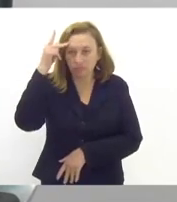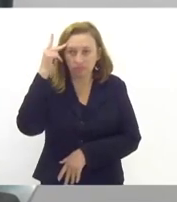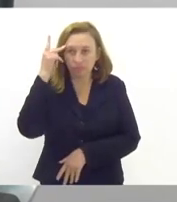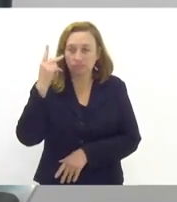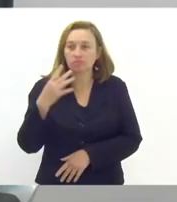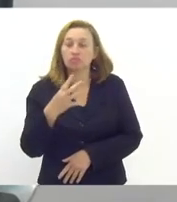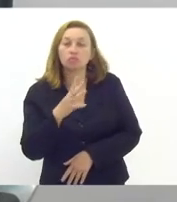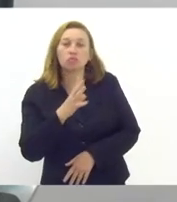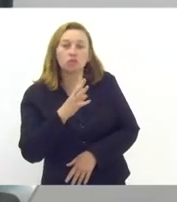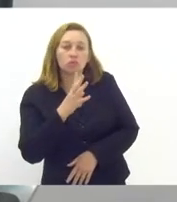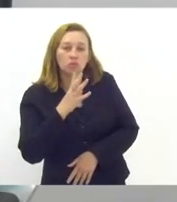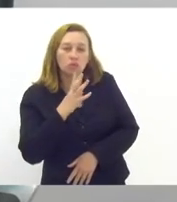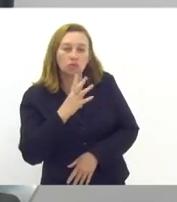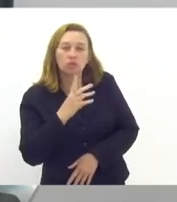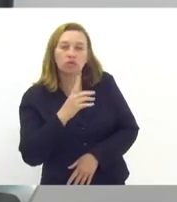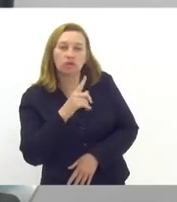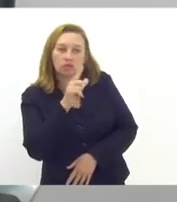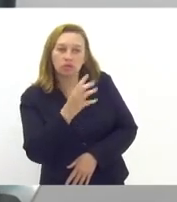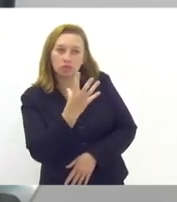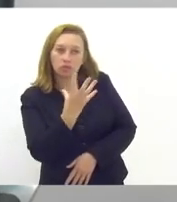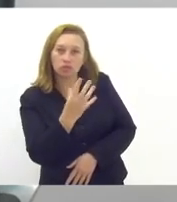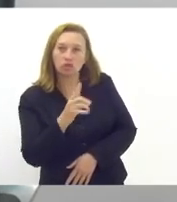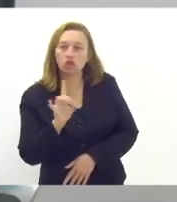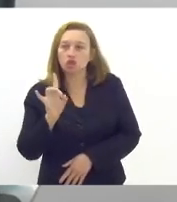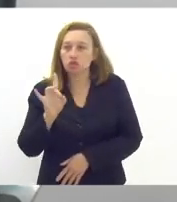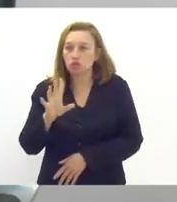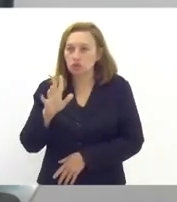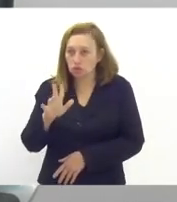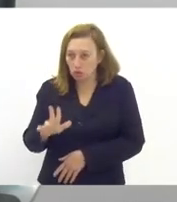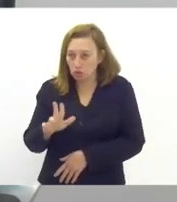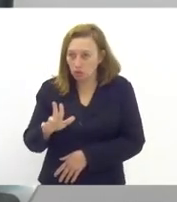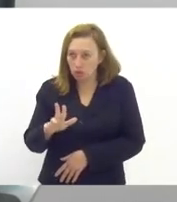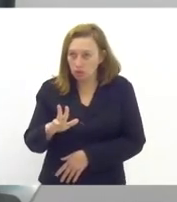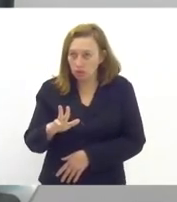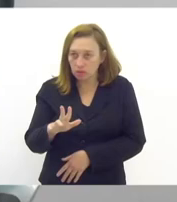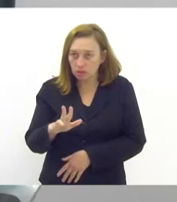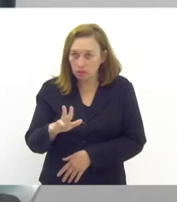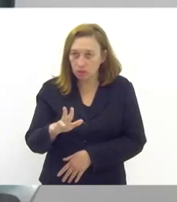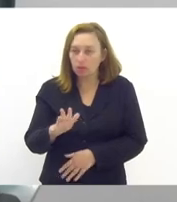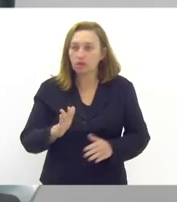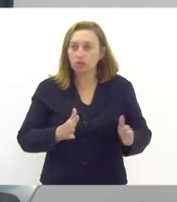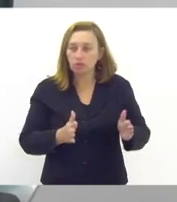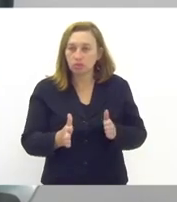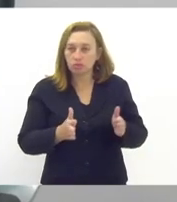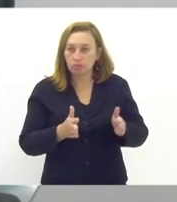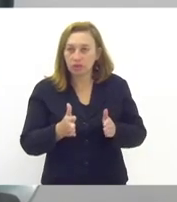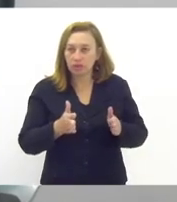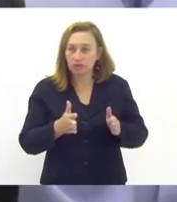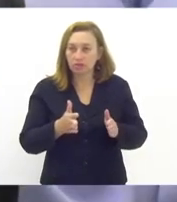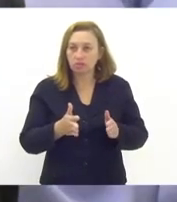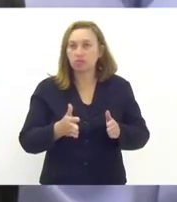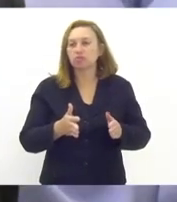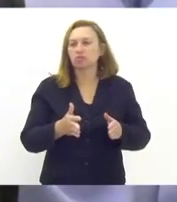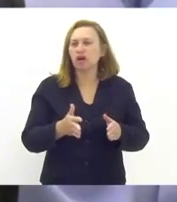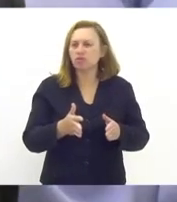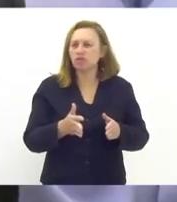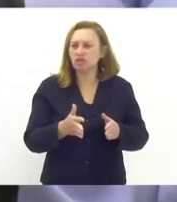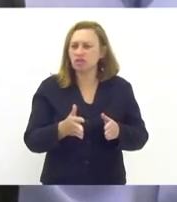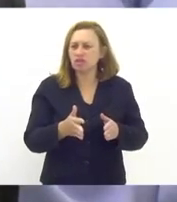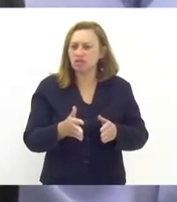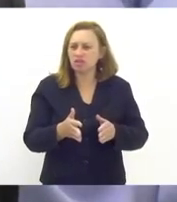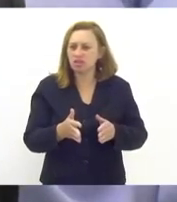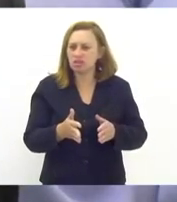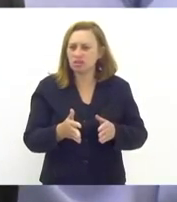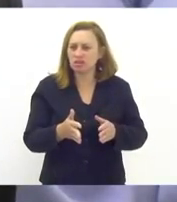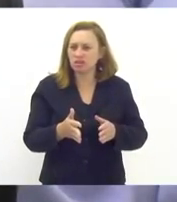a possível vítima reconhecer. Só na audiência. Só na, durante a audiência. Uhum, não foi depois no... que eu já estava preso. Já estava preso.